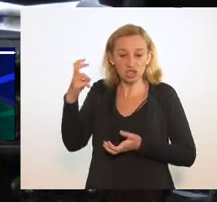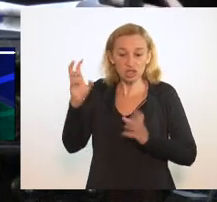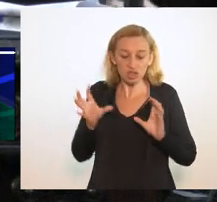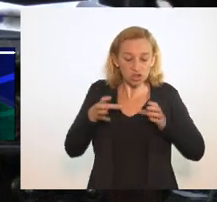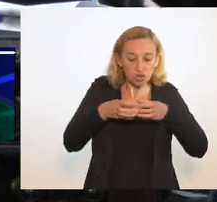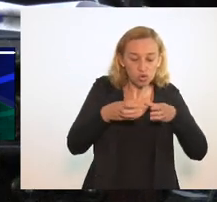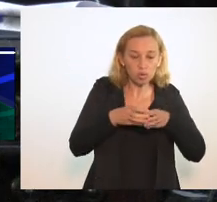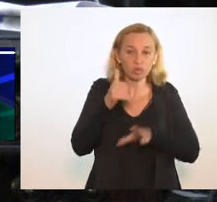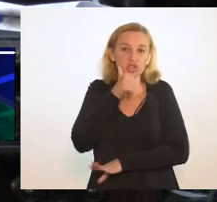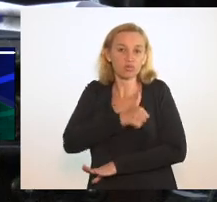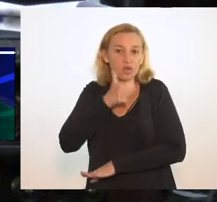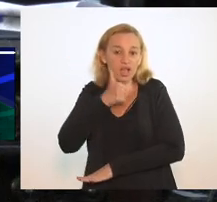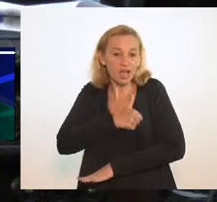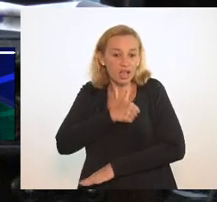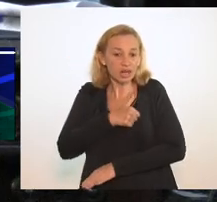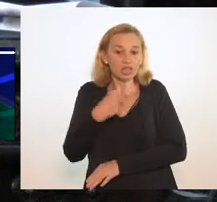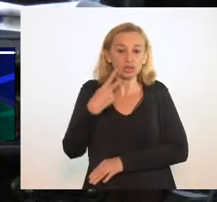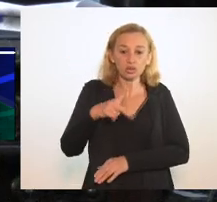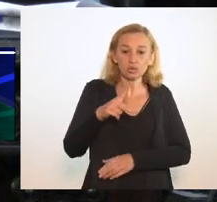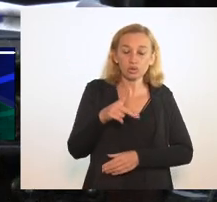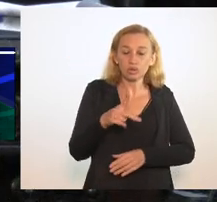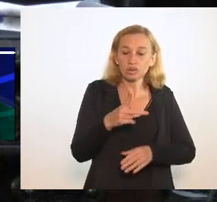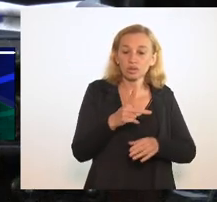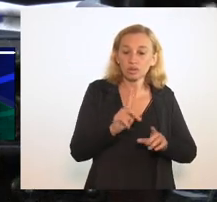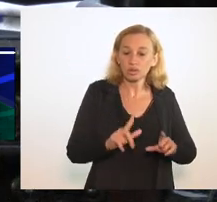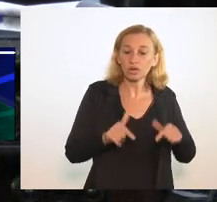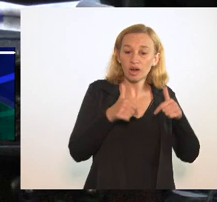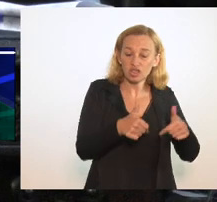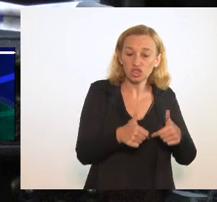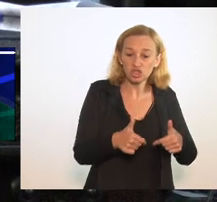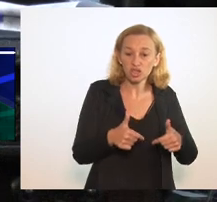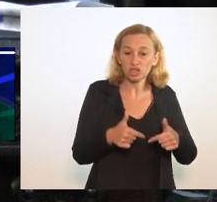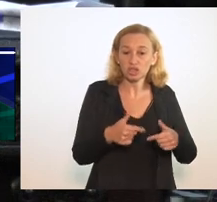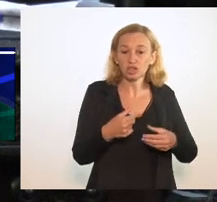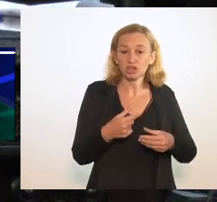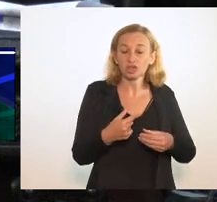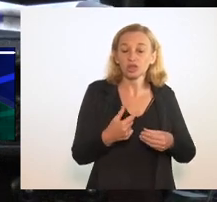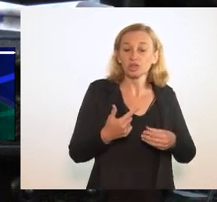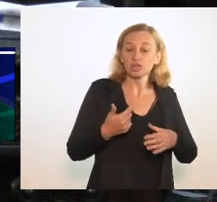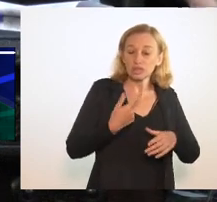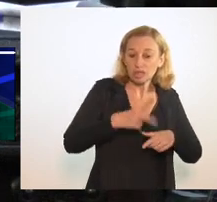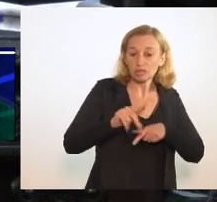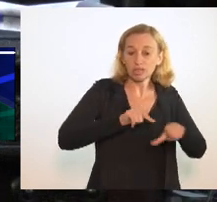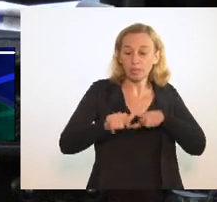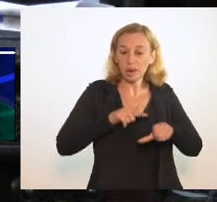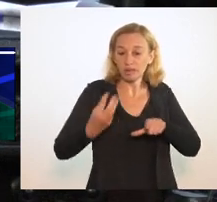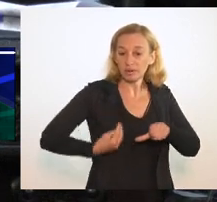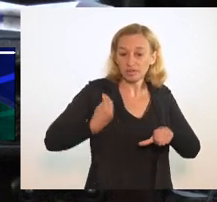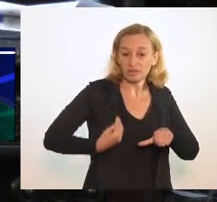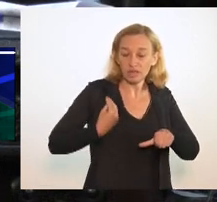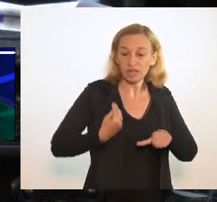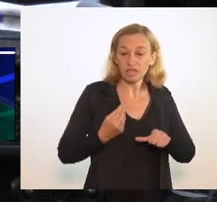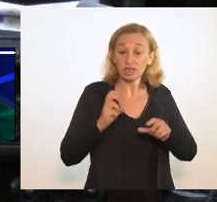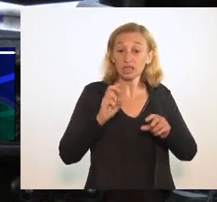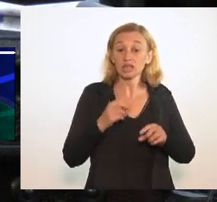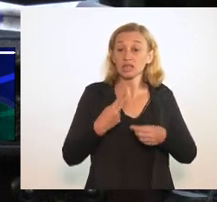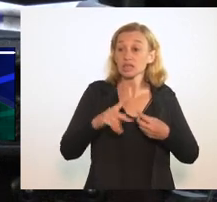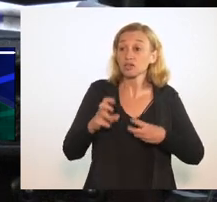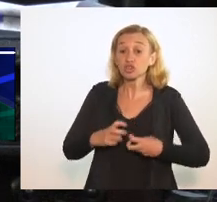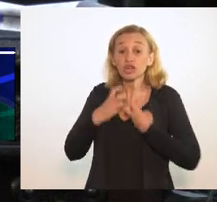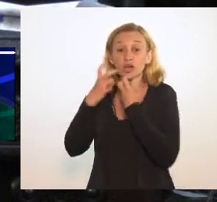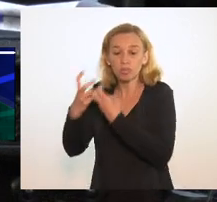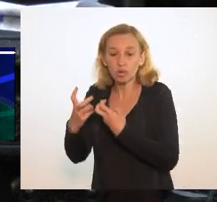das mulheres, suas práticas de sobrevivência e seus clamores contra as mazelas locais